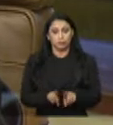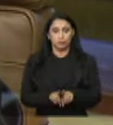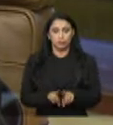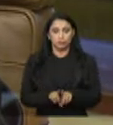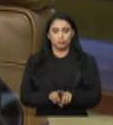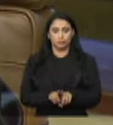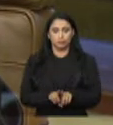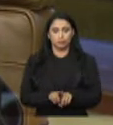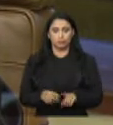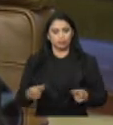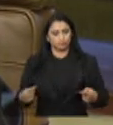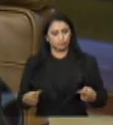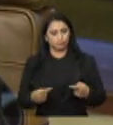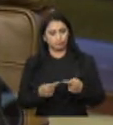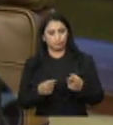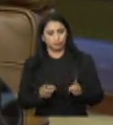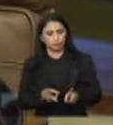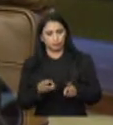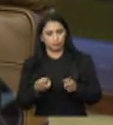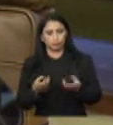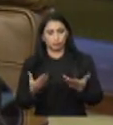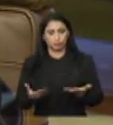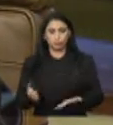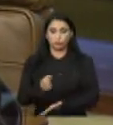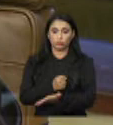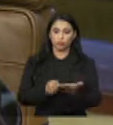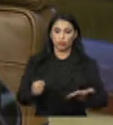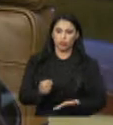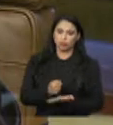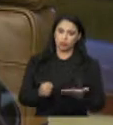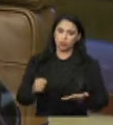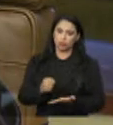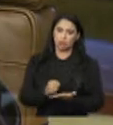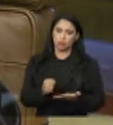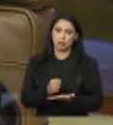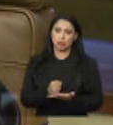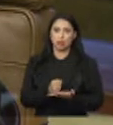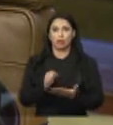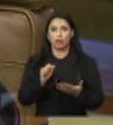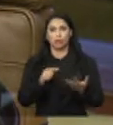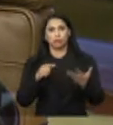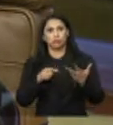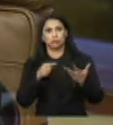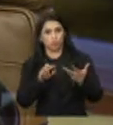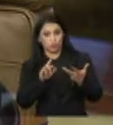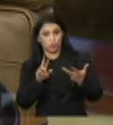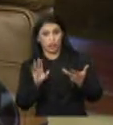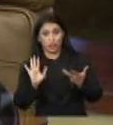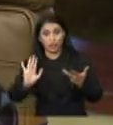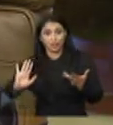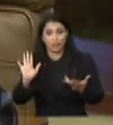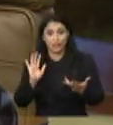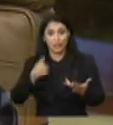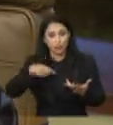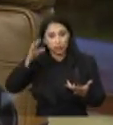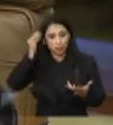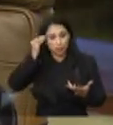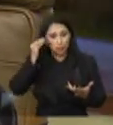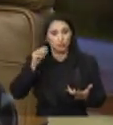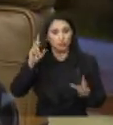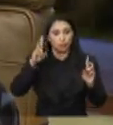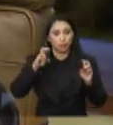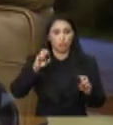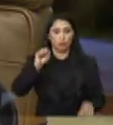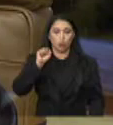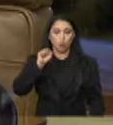subscreve esta percepção os fundamentos podem ser exatamente os mesmos mas eu entendo que o tema